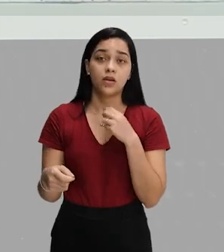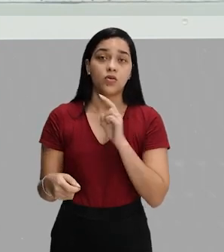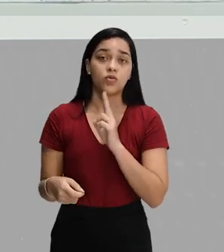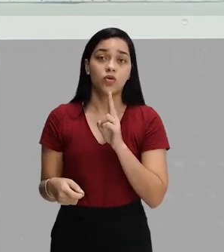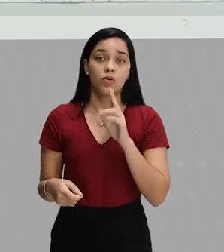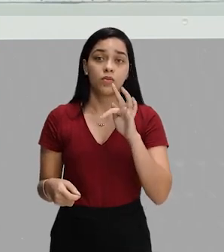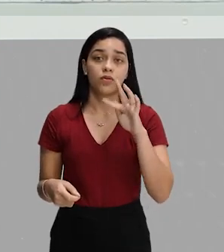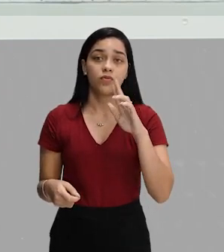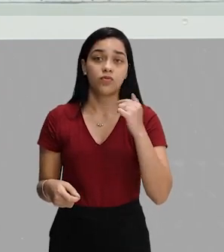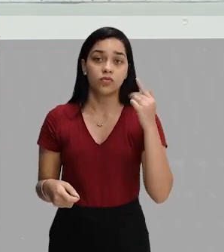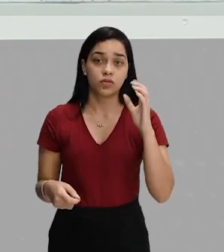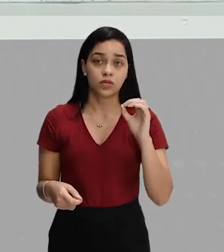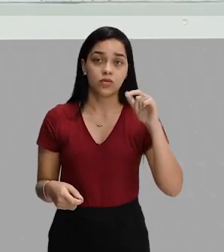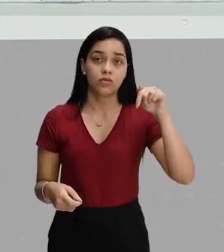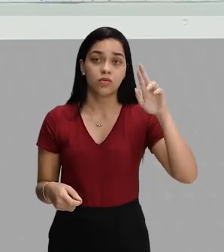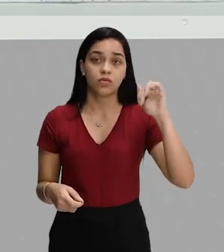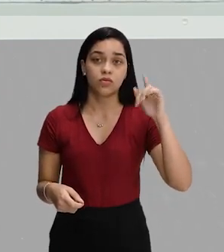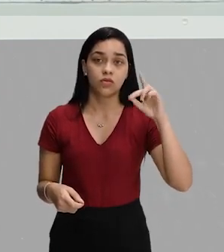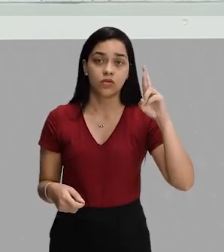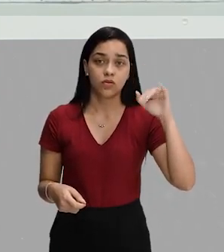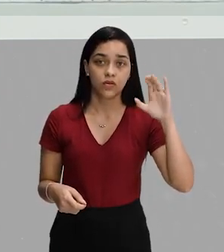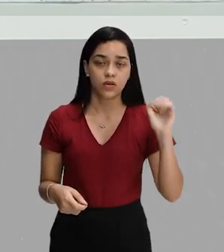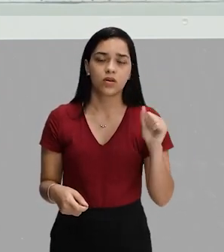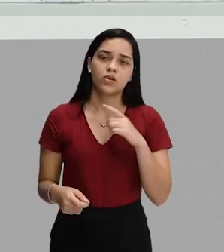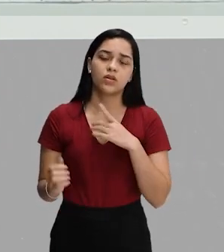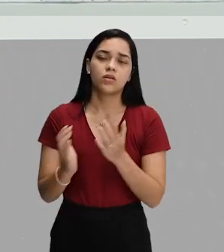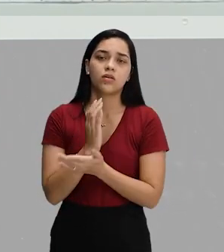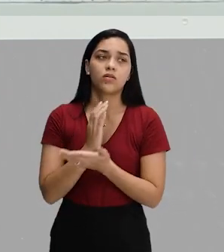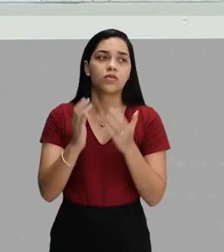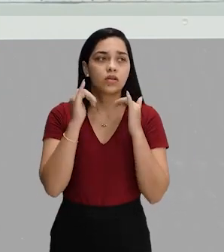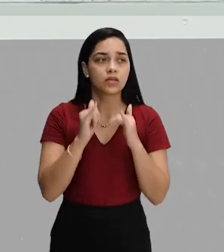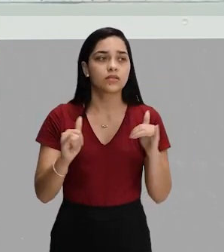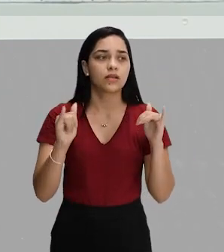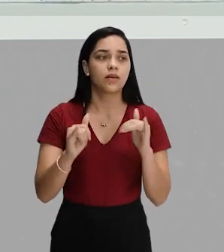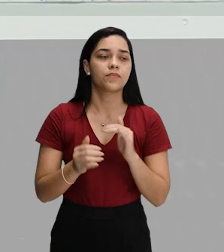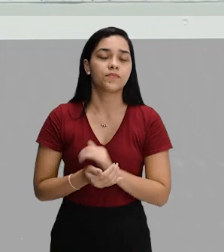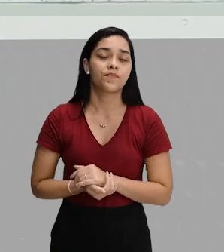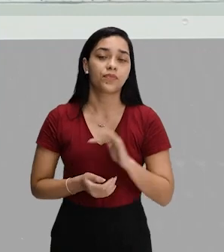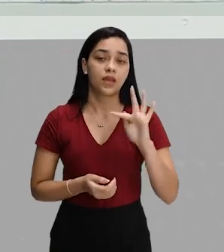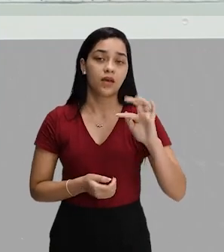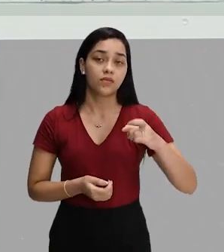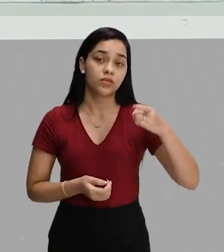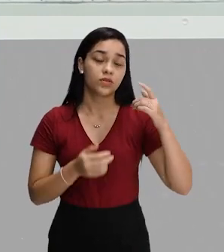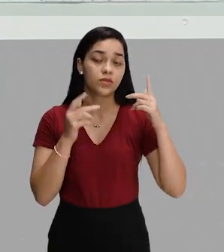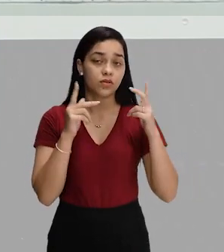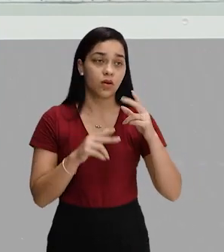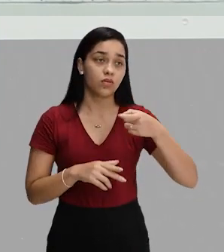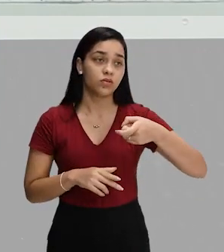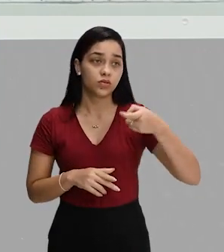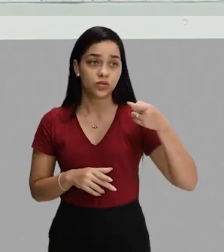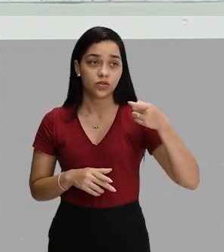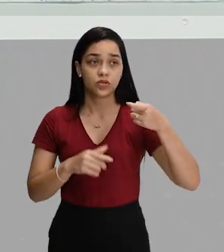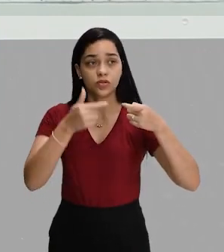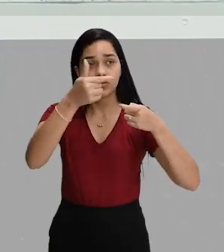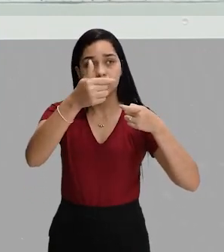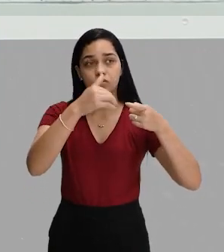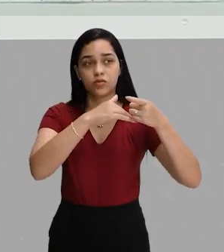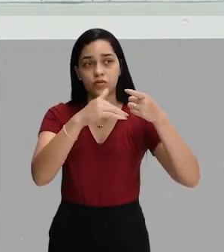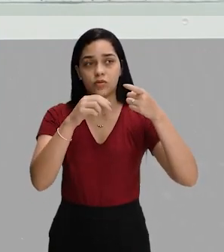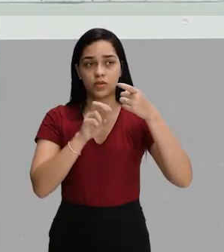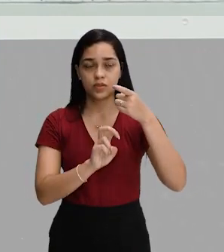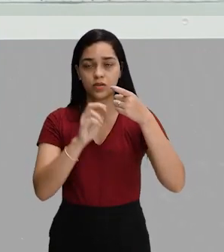chamar de função quadrática. E aí a gente tem alguns exemplos aqui. F de x igual a x ao quadrado sobre 5,